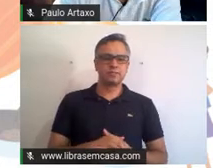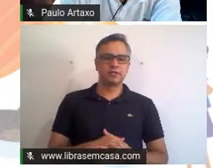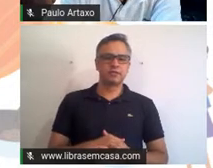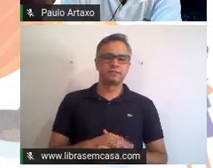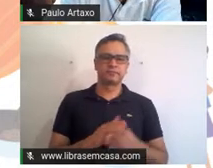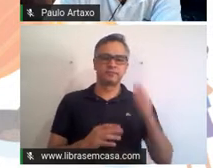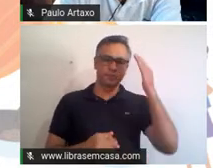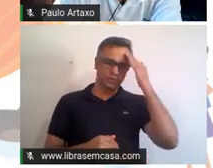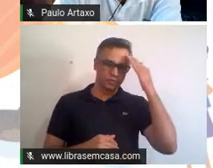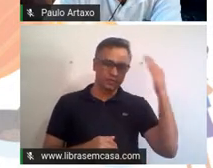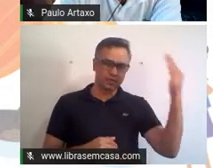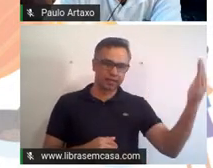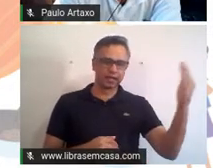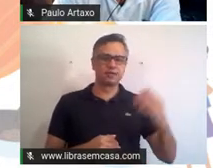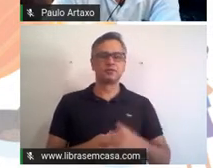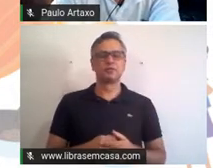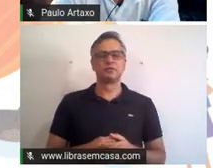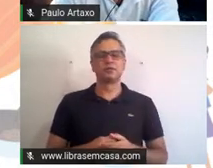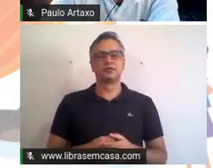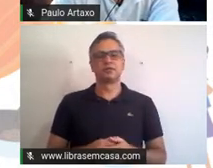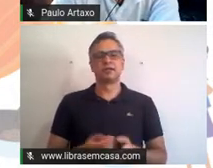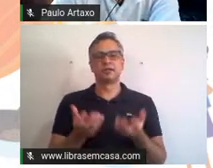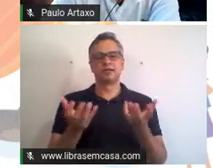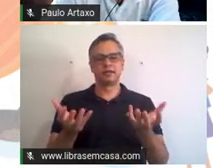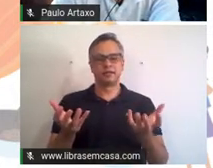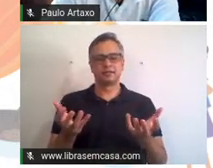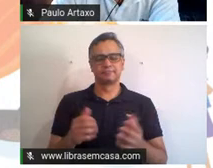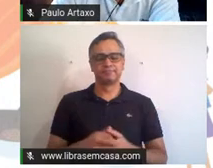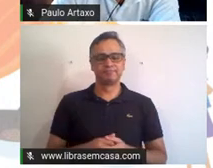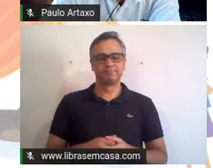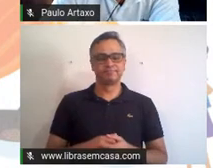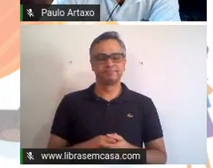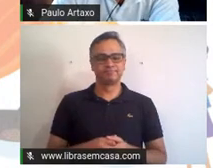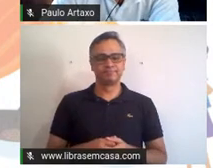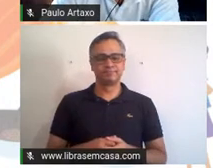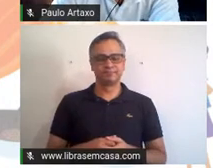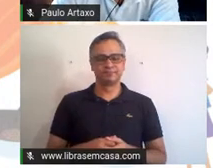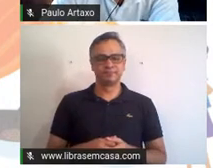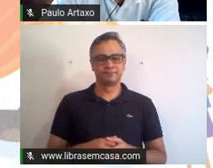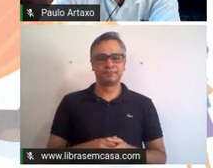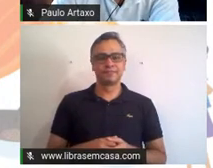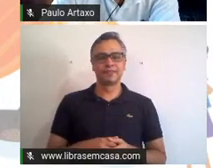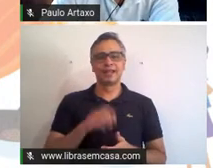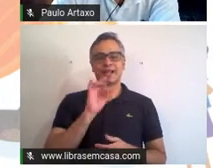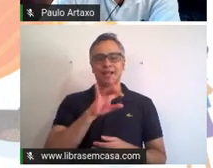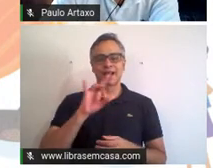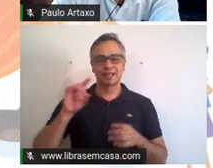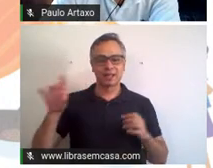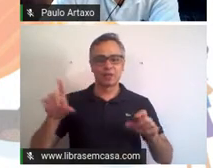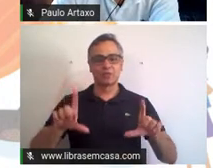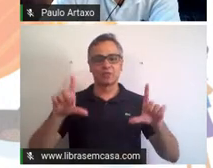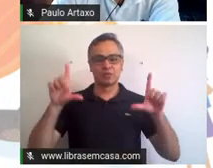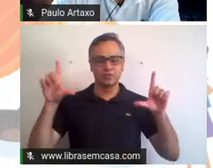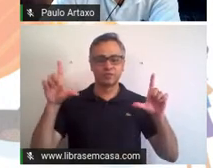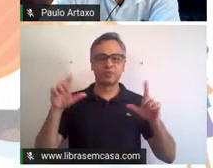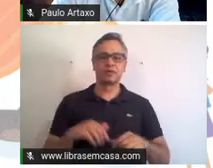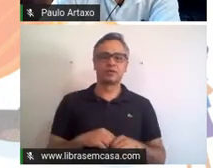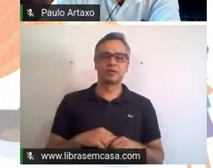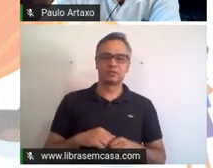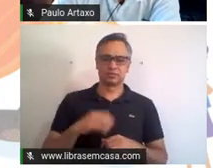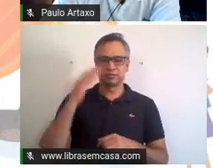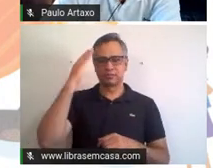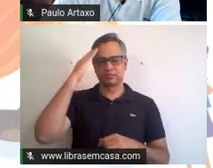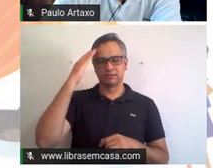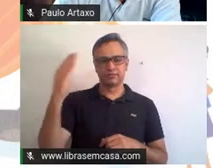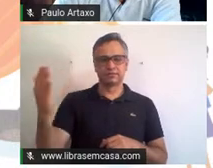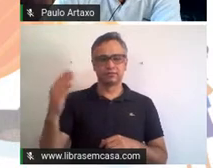Obrigado. Gostaria de agradecer as pessoas que compuseram aqui a nossa atividade, que foi